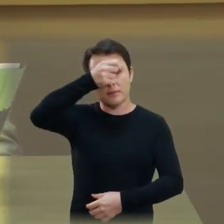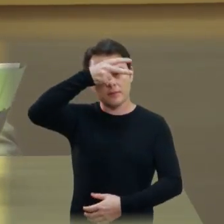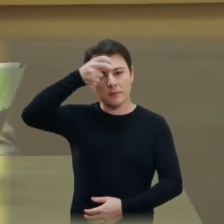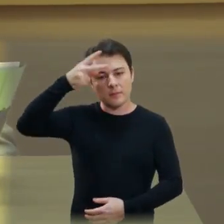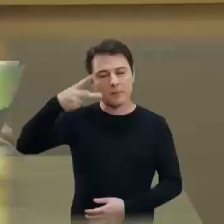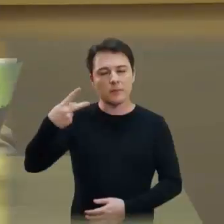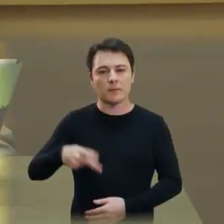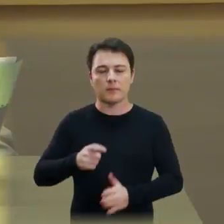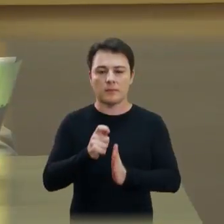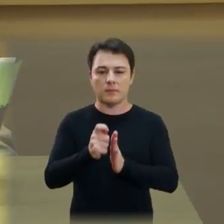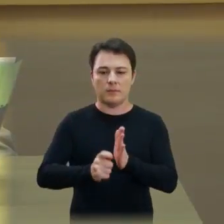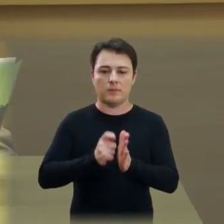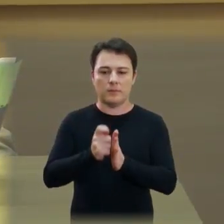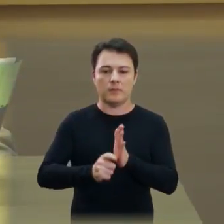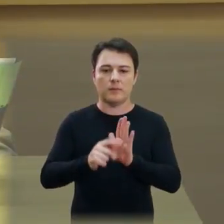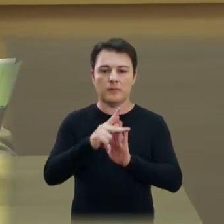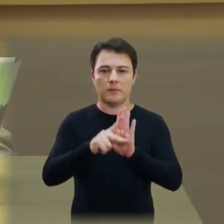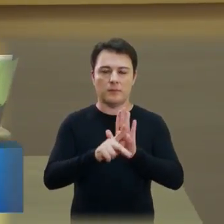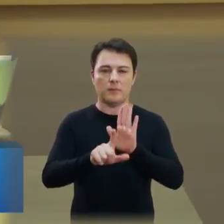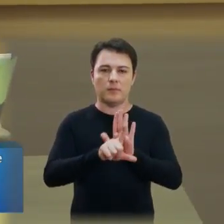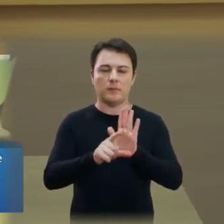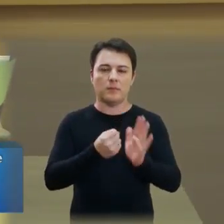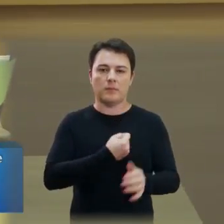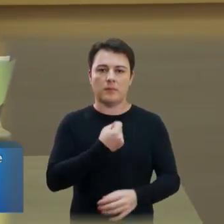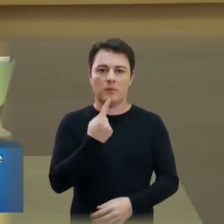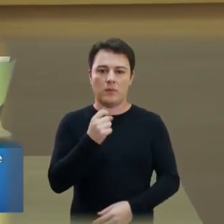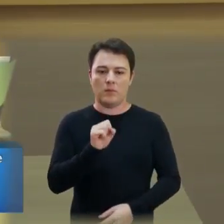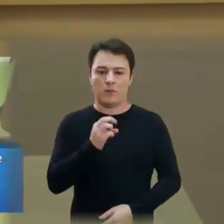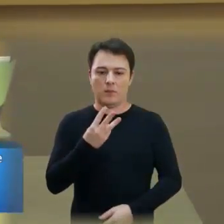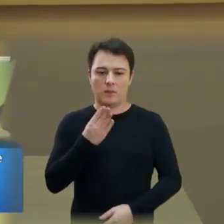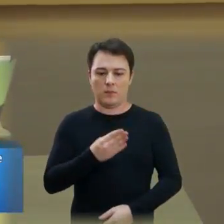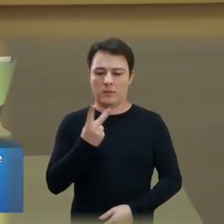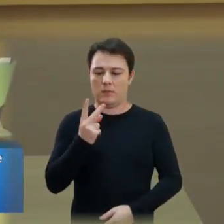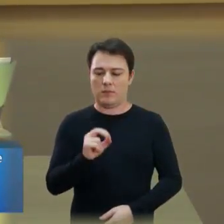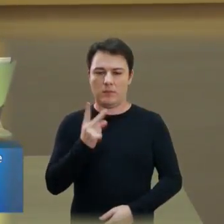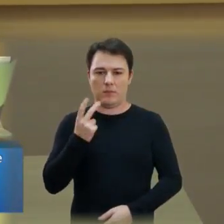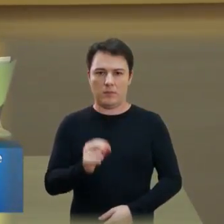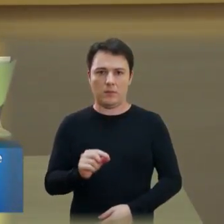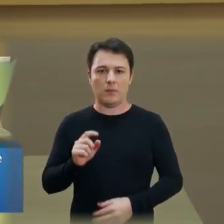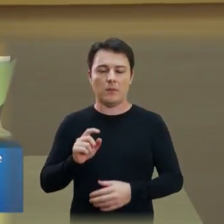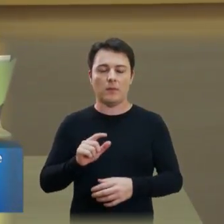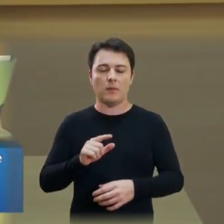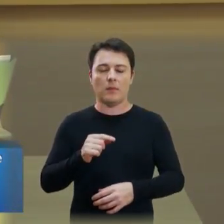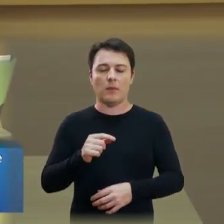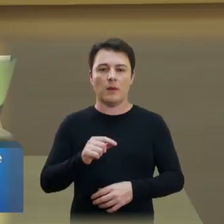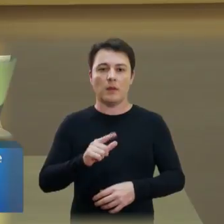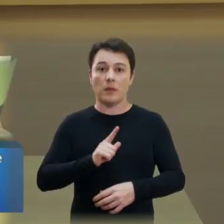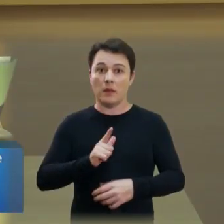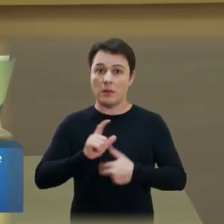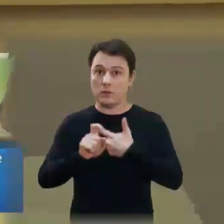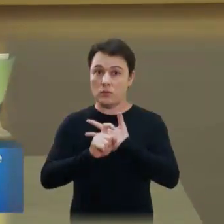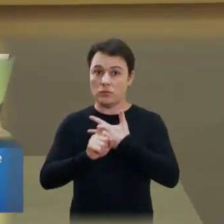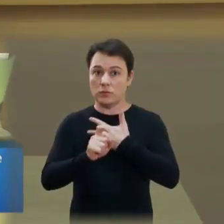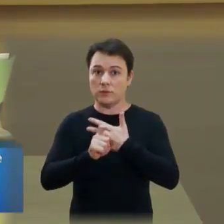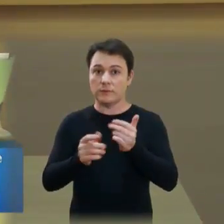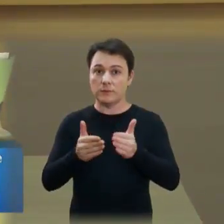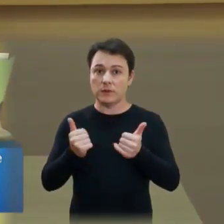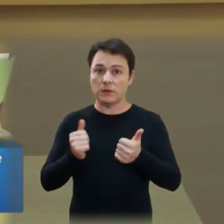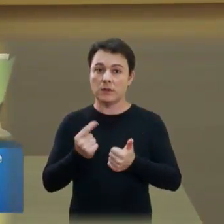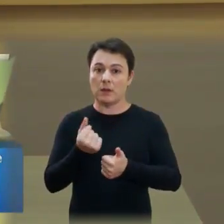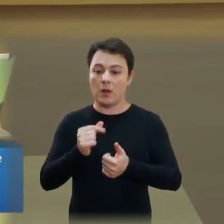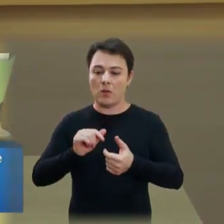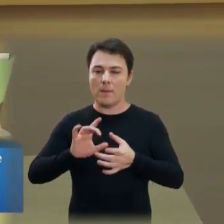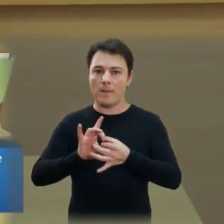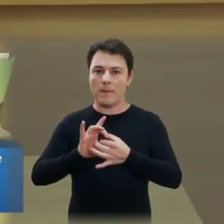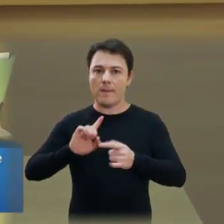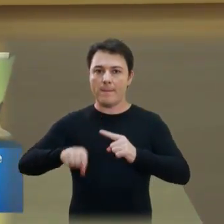município de Araraquara, projeto de lei 183/2020. Autoriza o Poder Executivo a abrir um crédito adicional